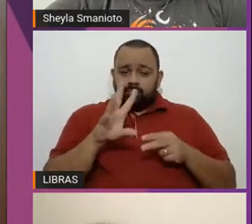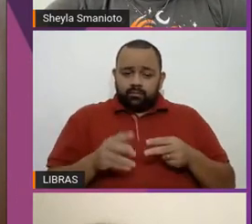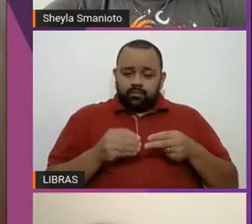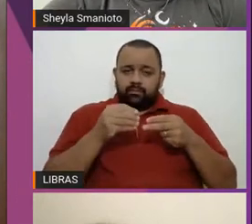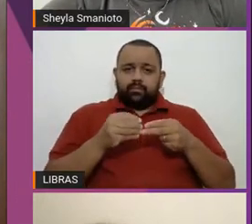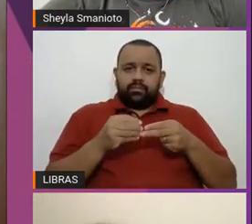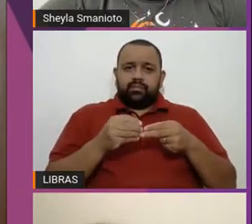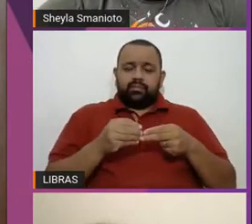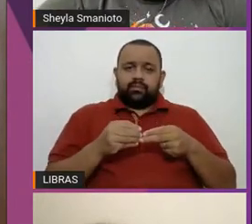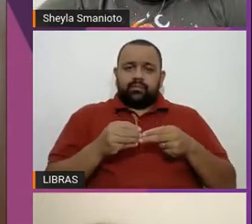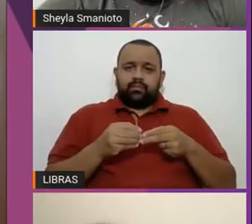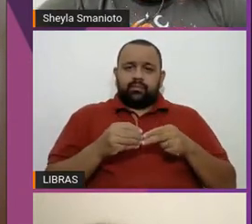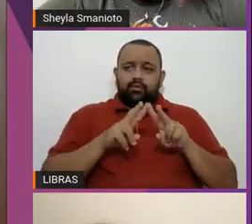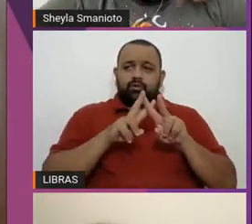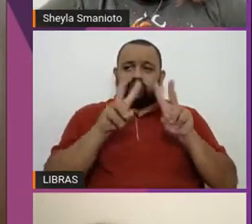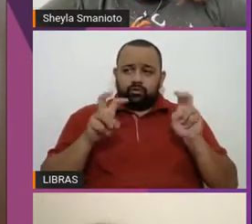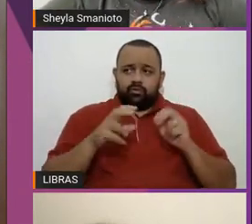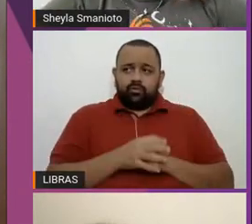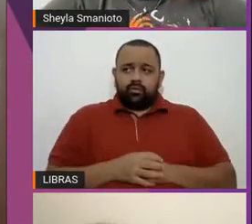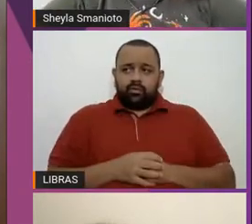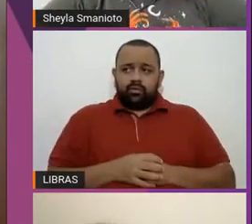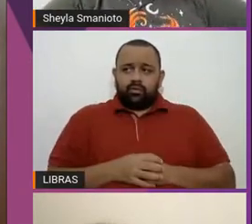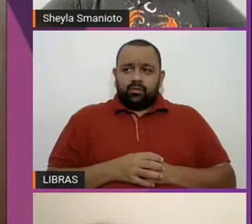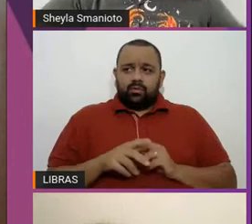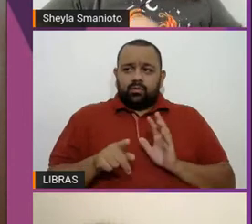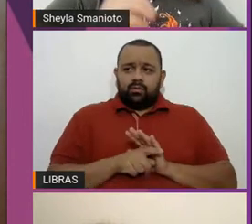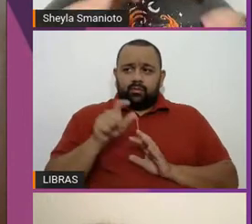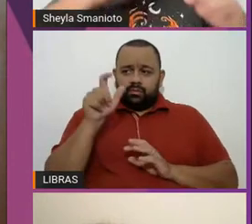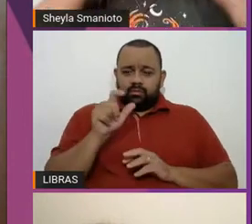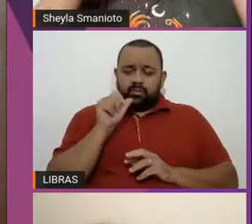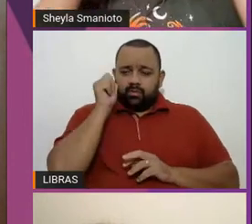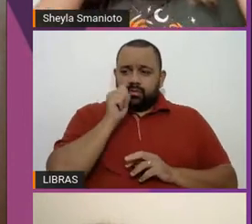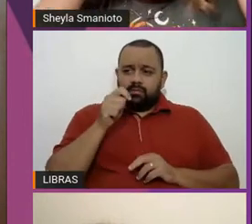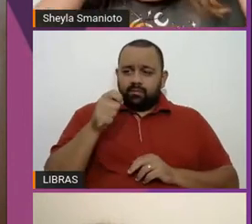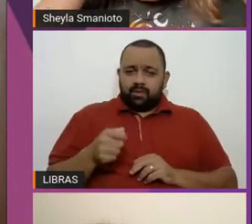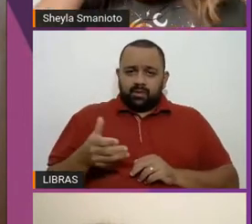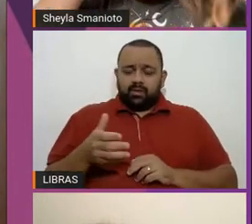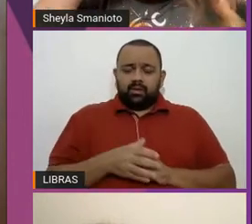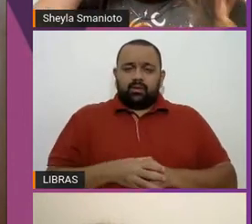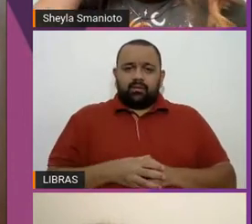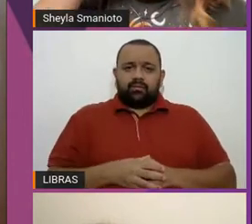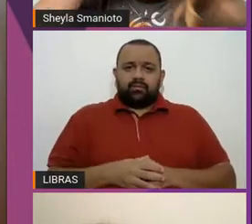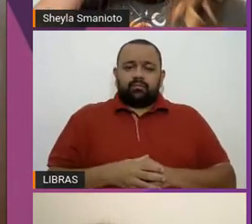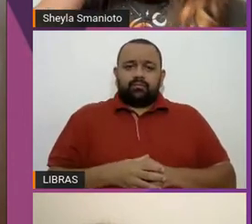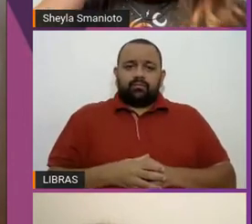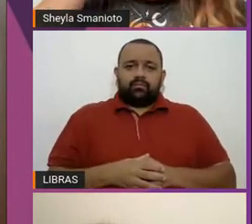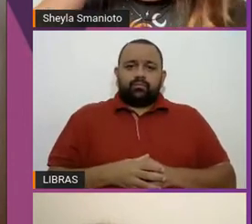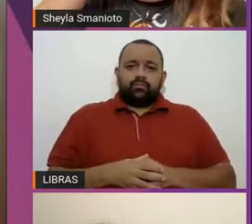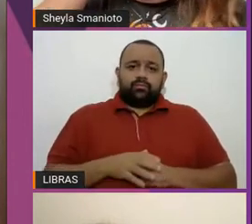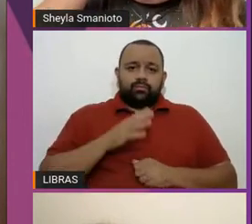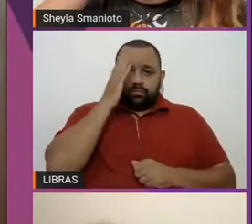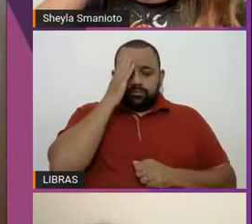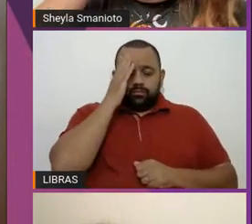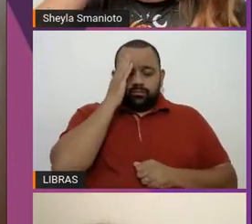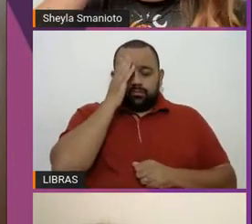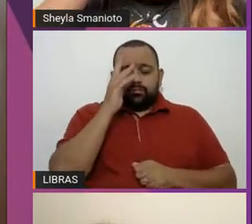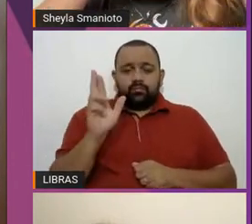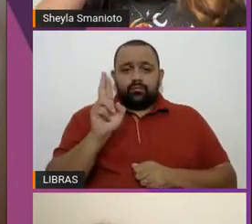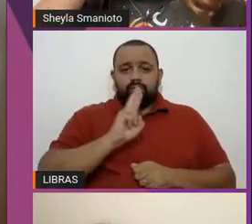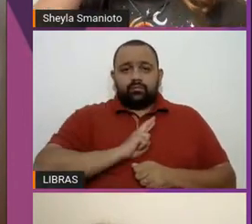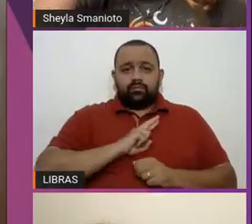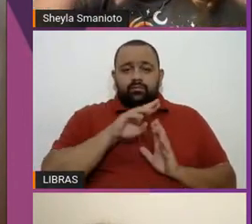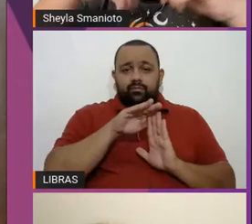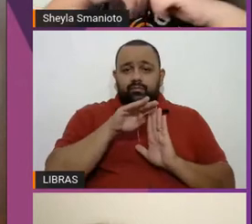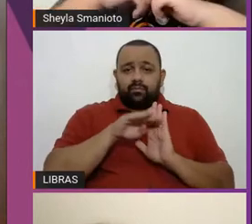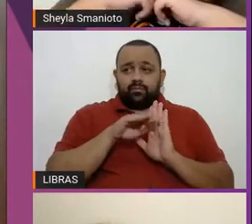uma a partir do foco da minha corte da personagem feminina e queria de novo pedir para vocês em